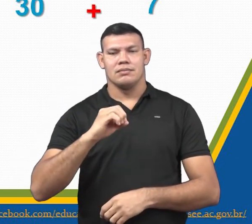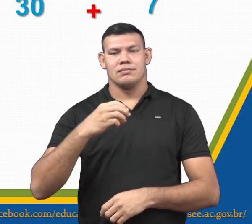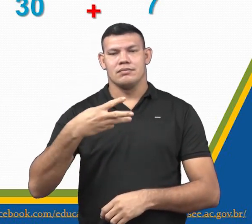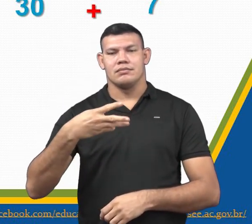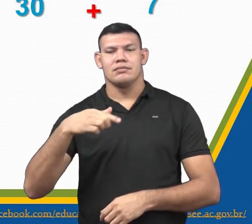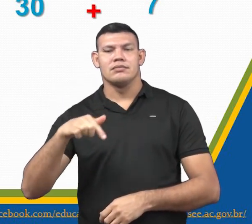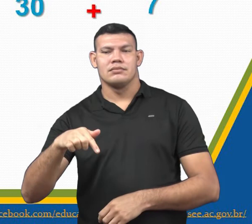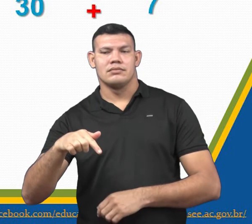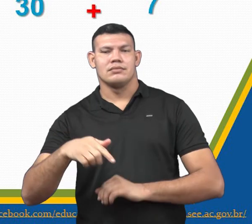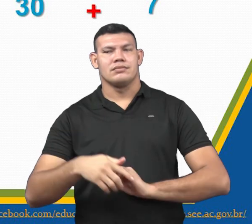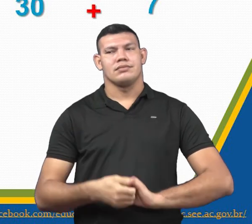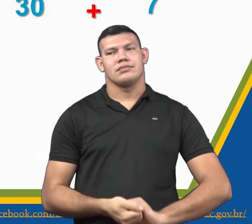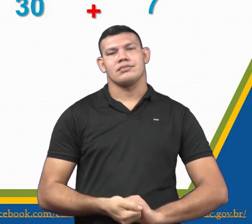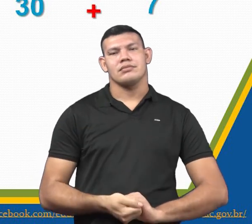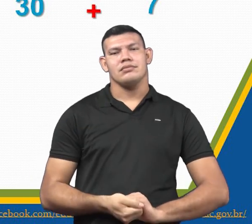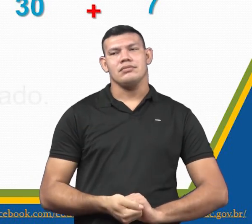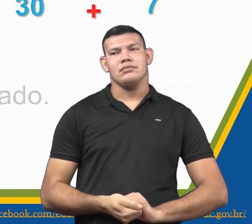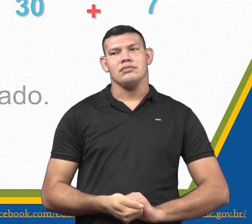65.037.